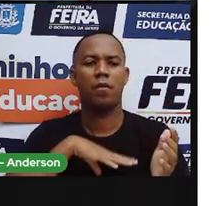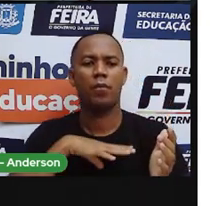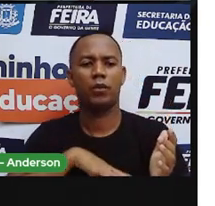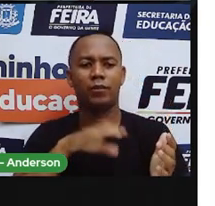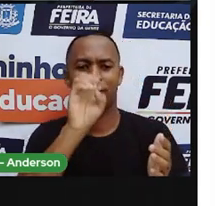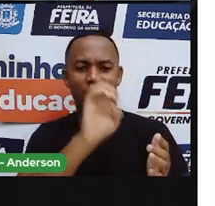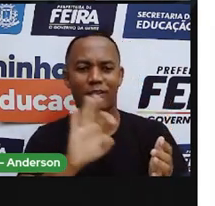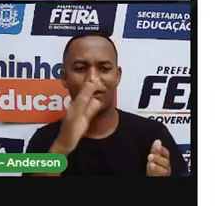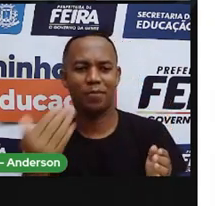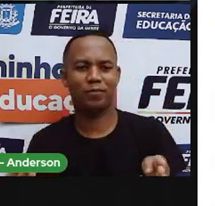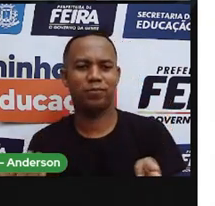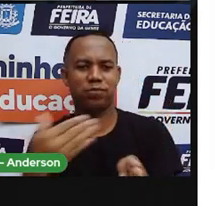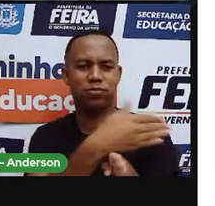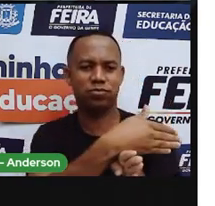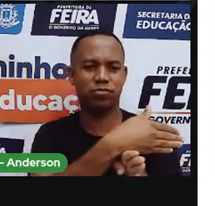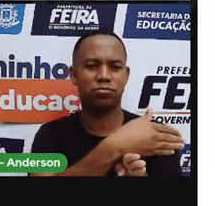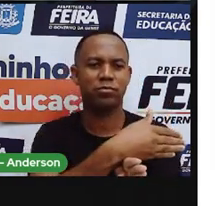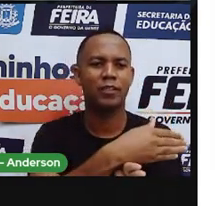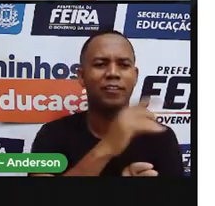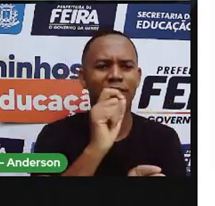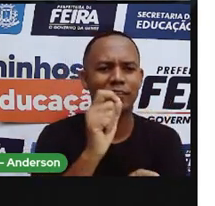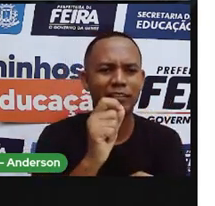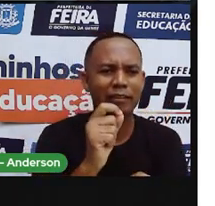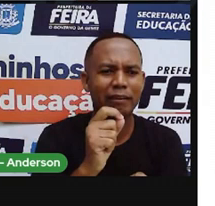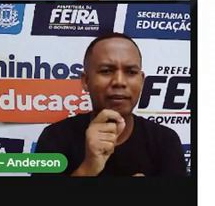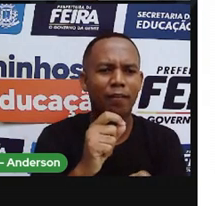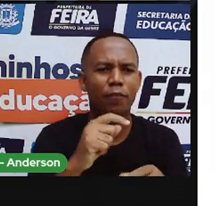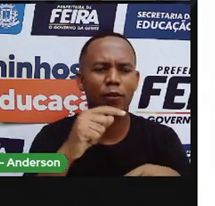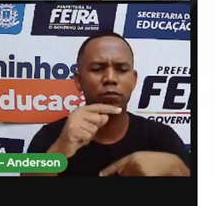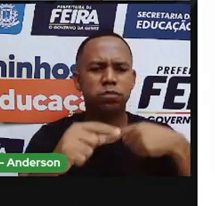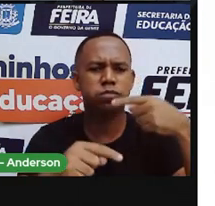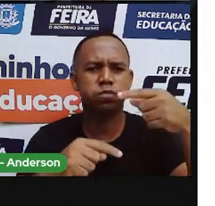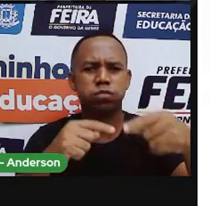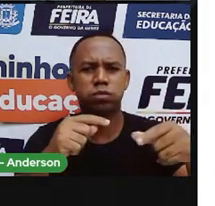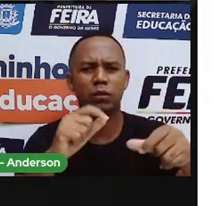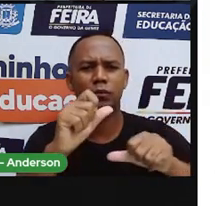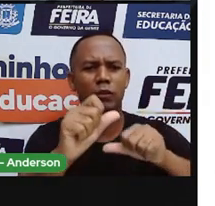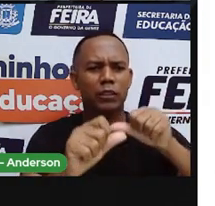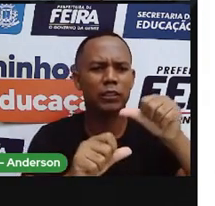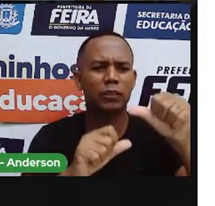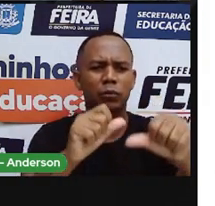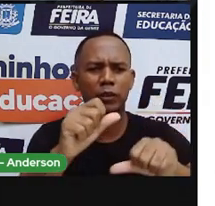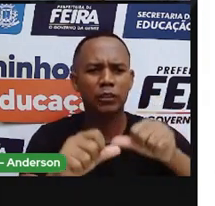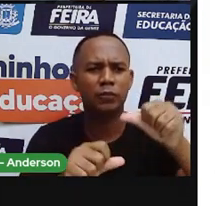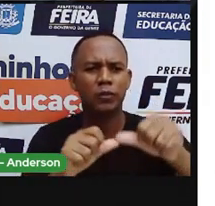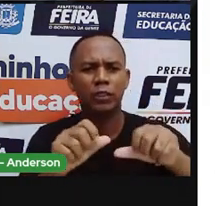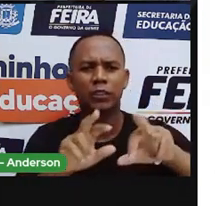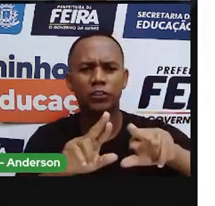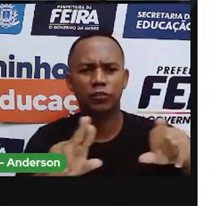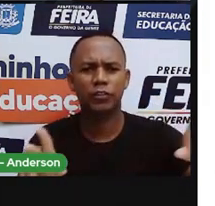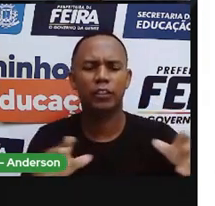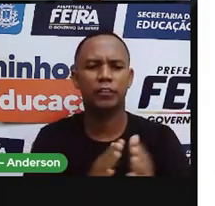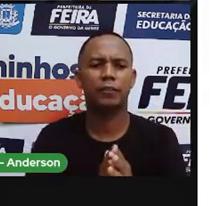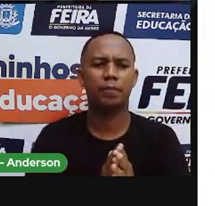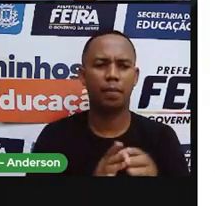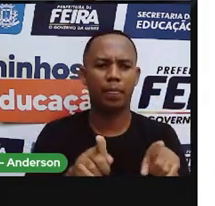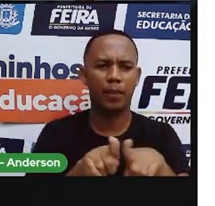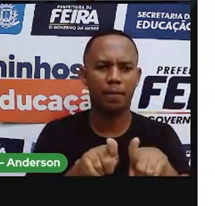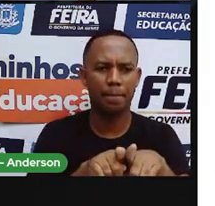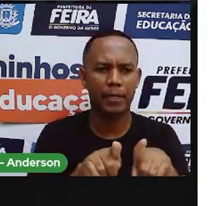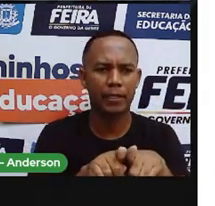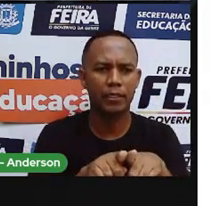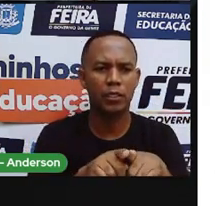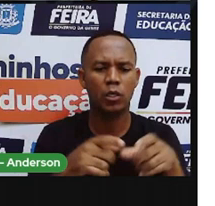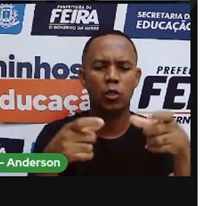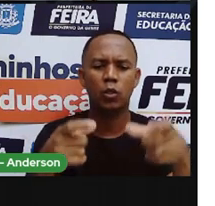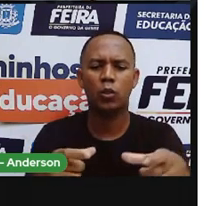né, sofreu durante esse período de 500 e alguns anos? Várias mudanças. Agora, vamos pensar no nosso bairro, aí na zona rural,